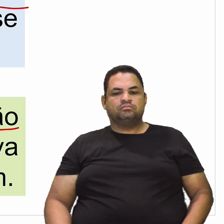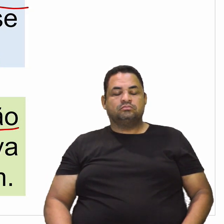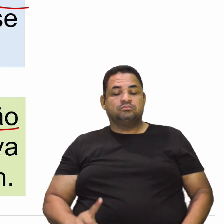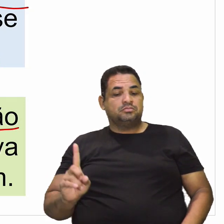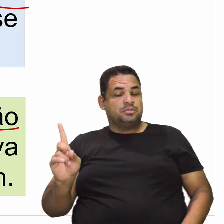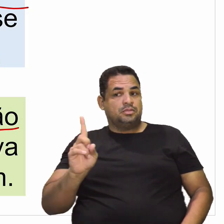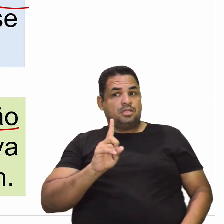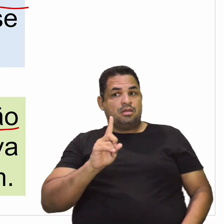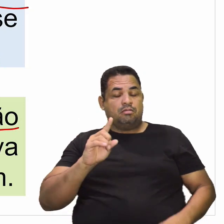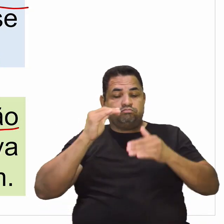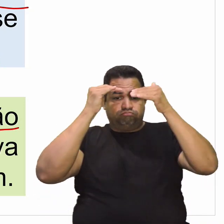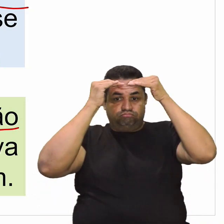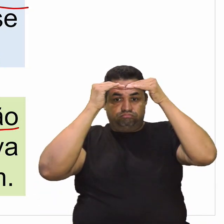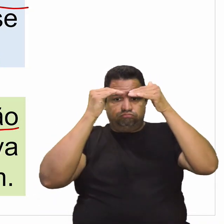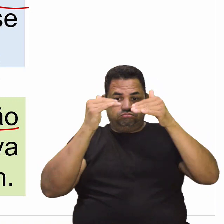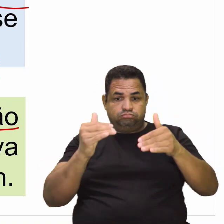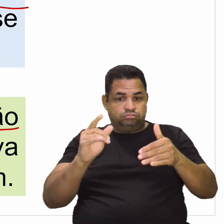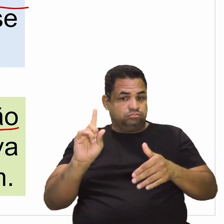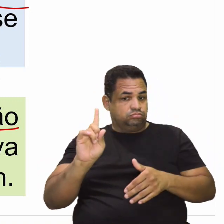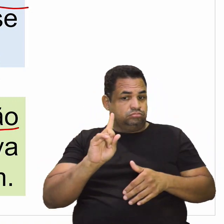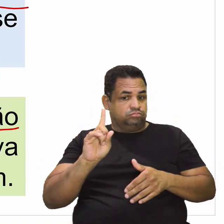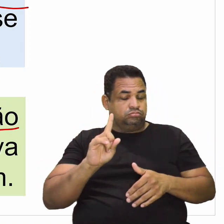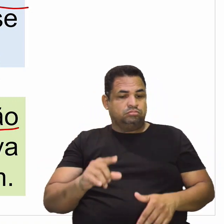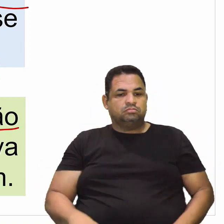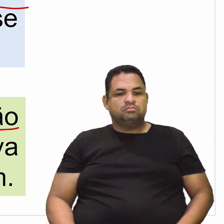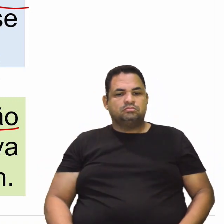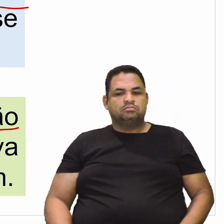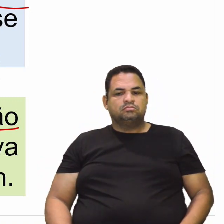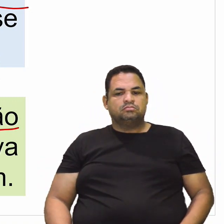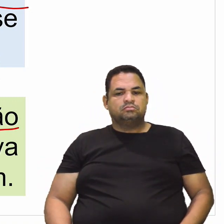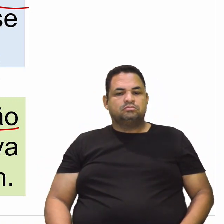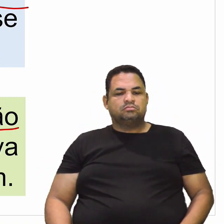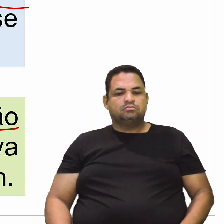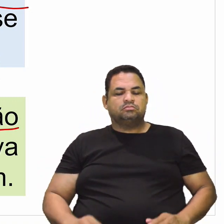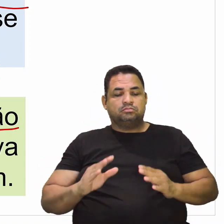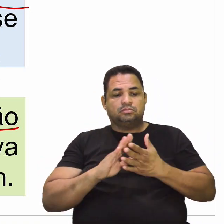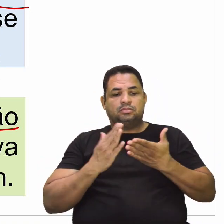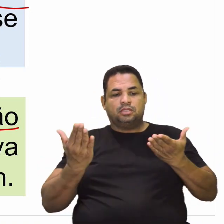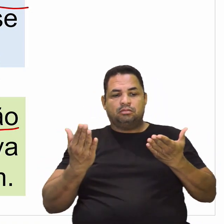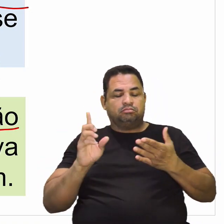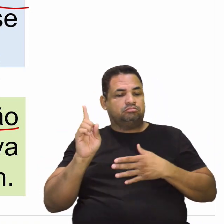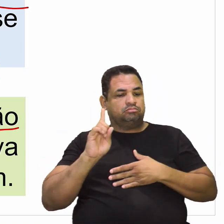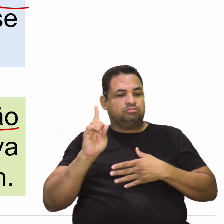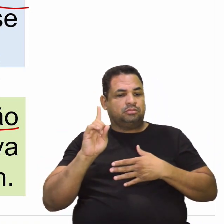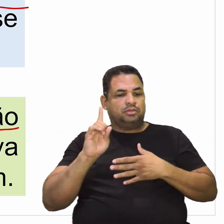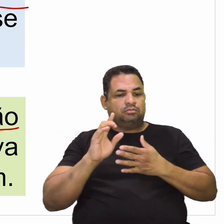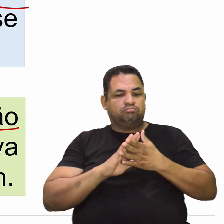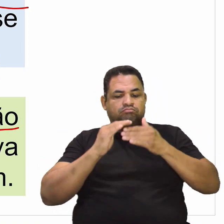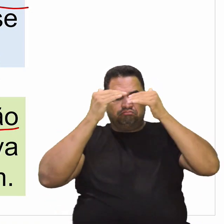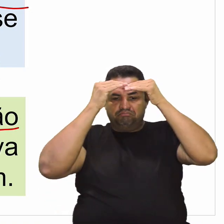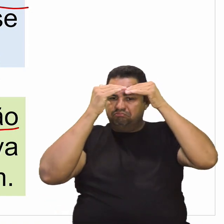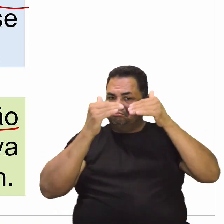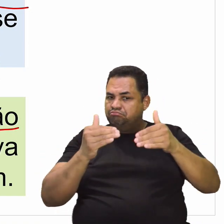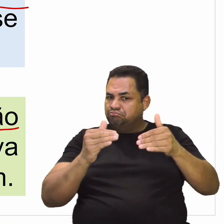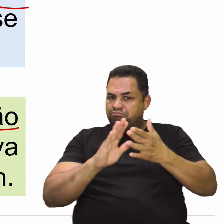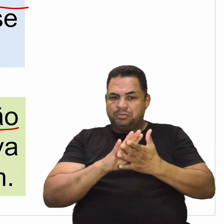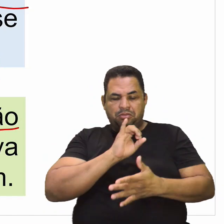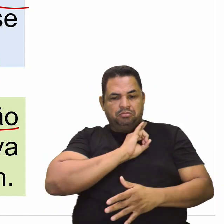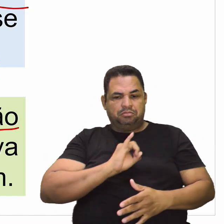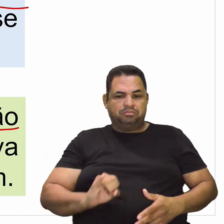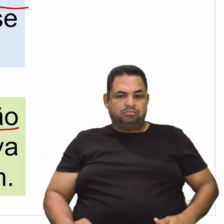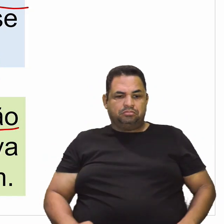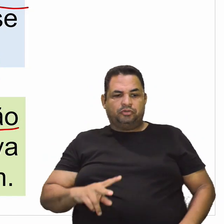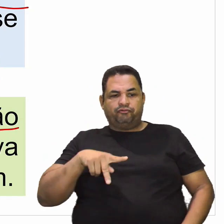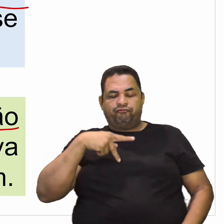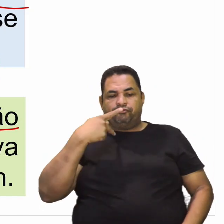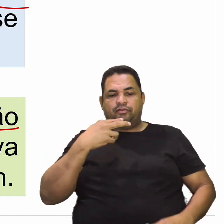não que não era submetido ao império, que falava a língua diversa do